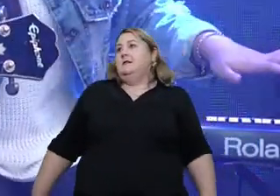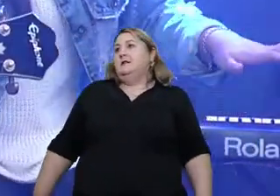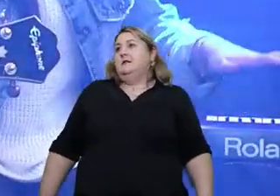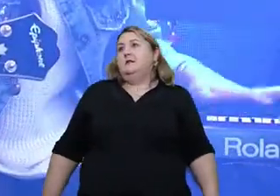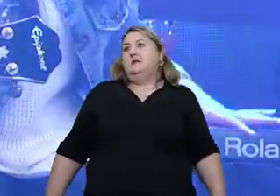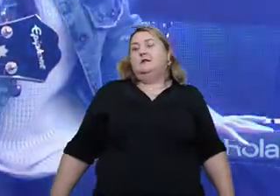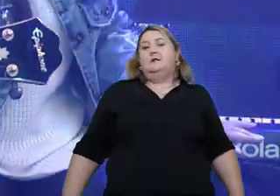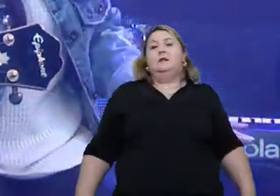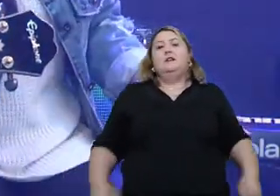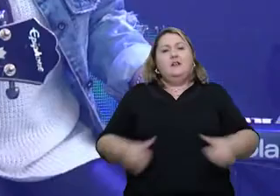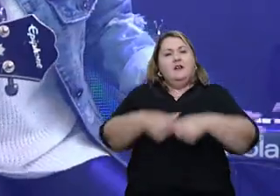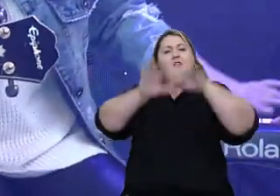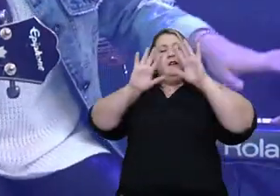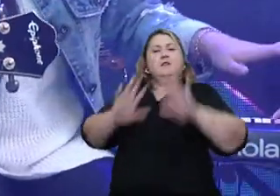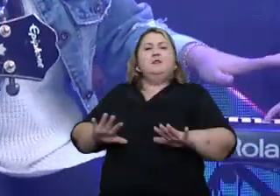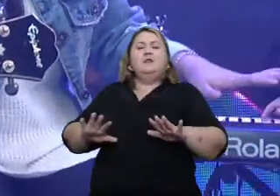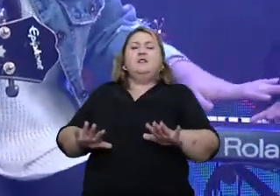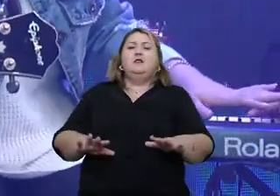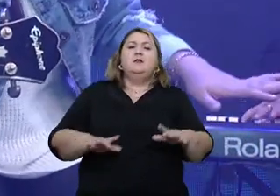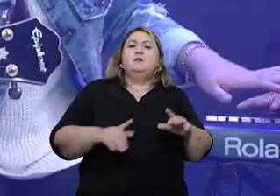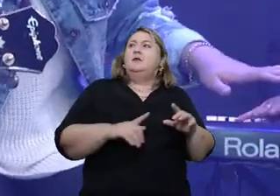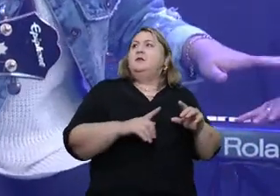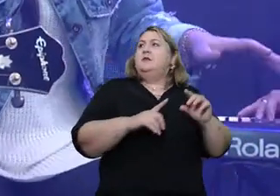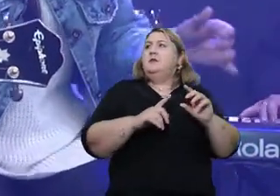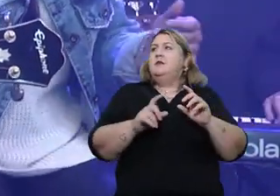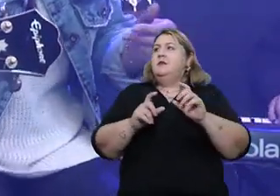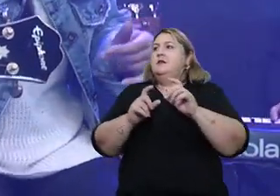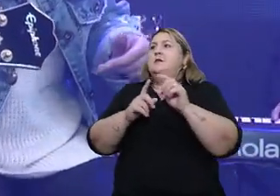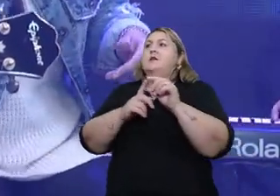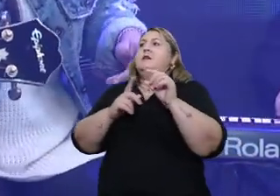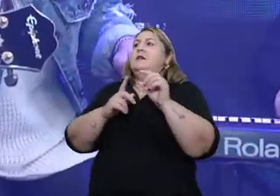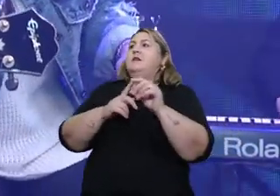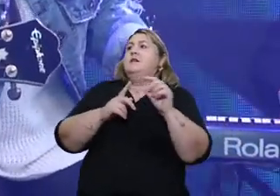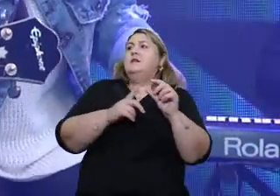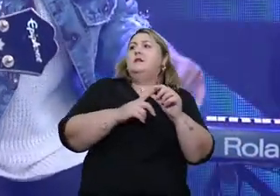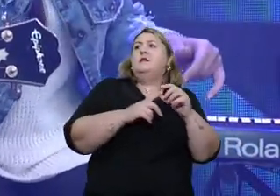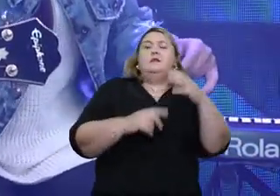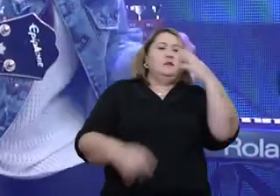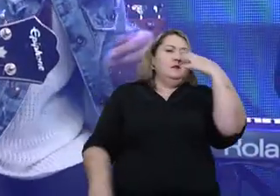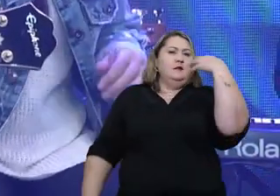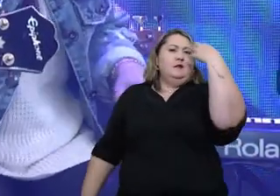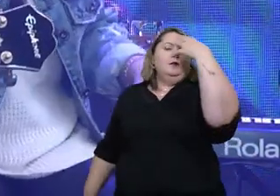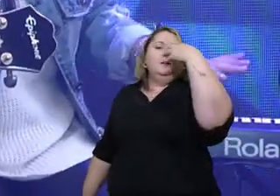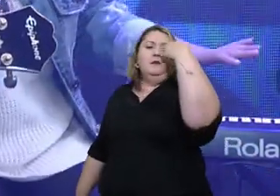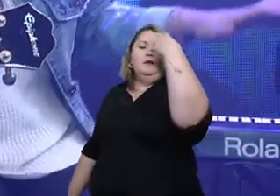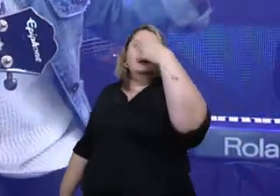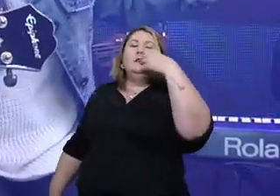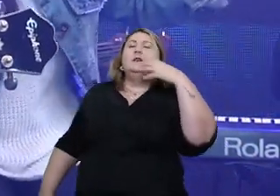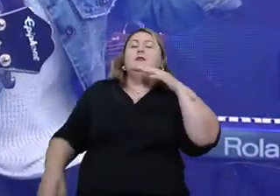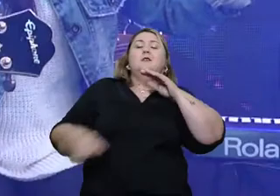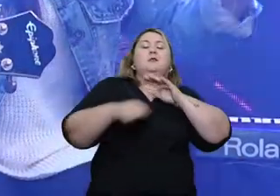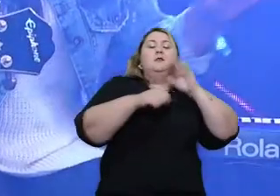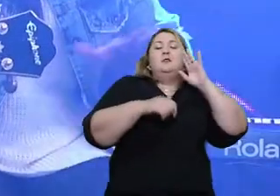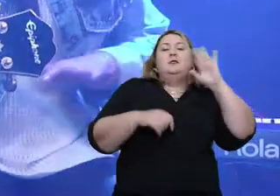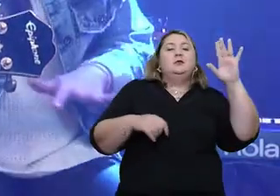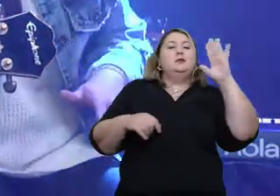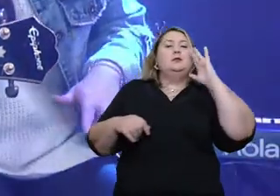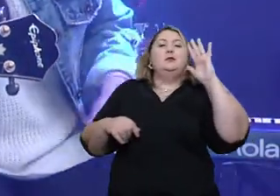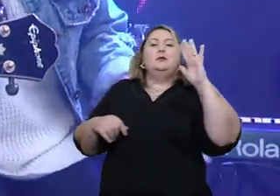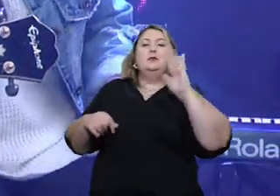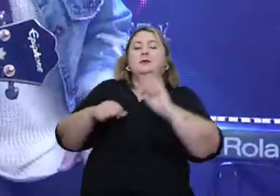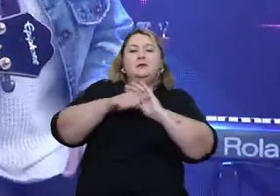Eu vou ficar num verso triste de paixão, em cada sonho